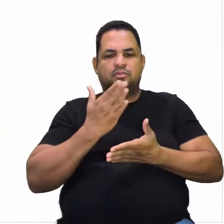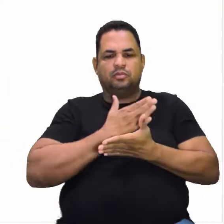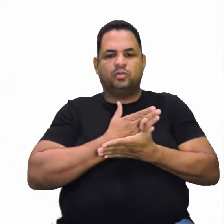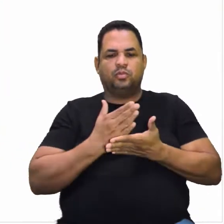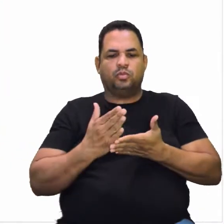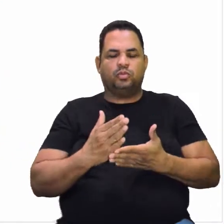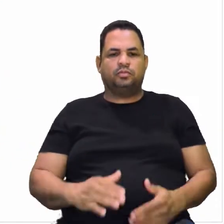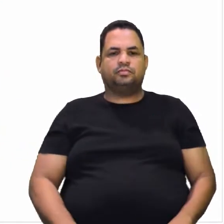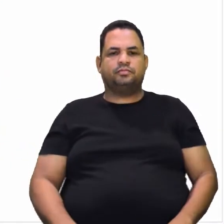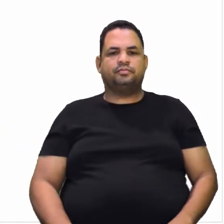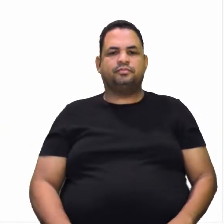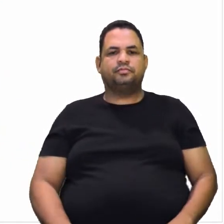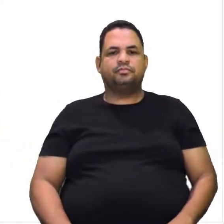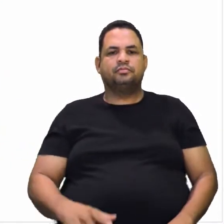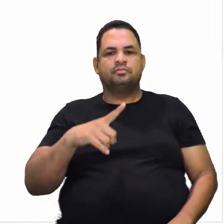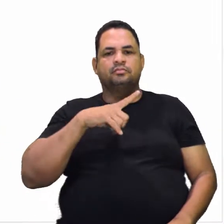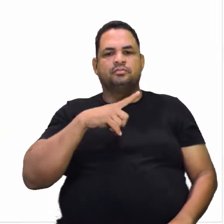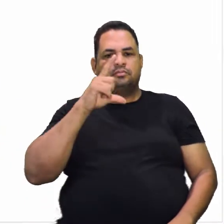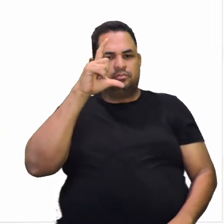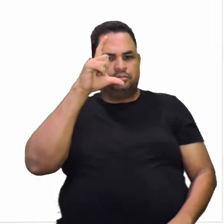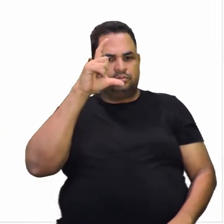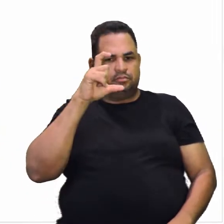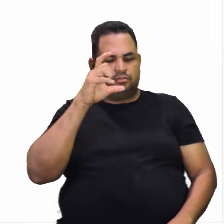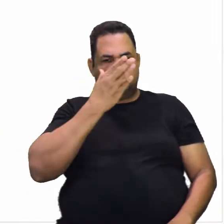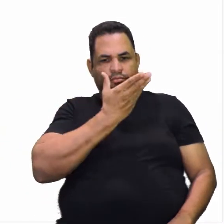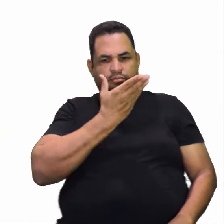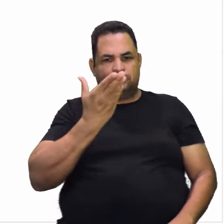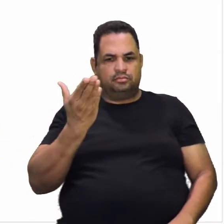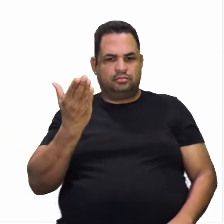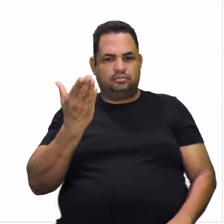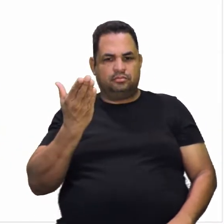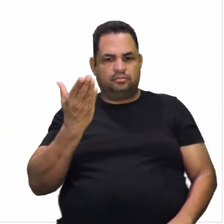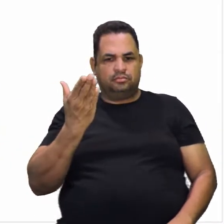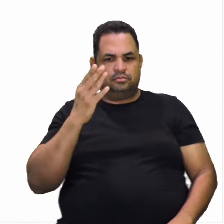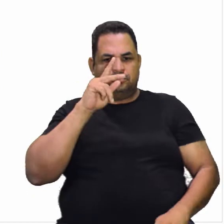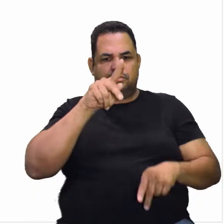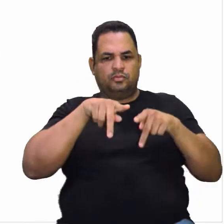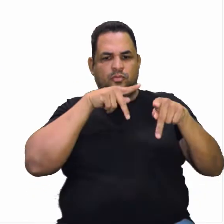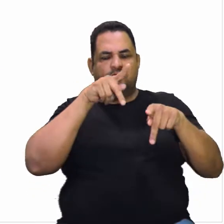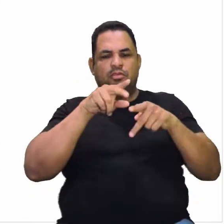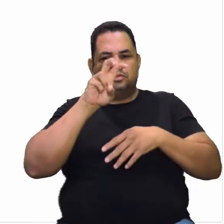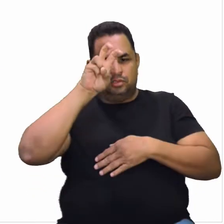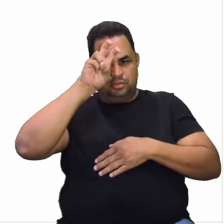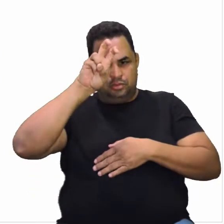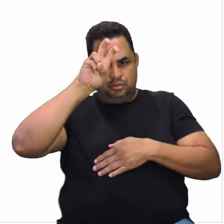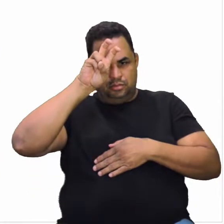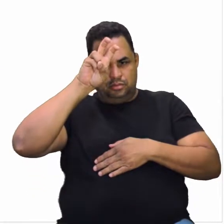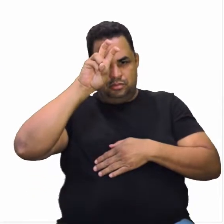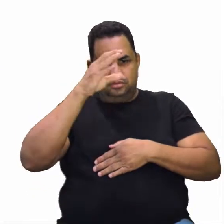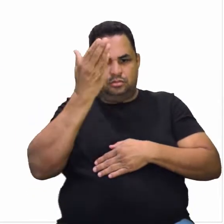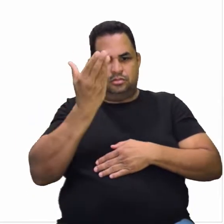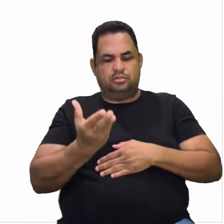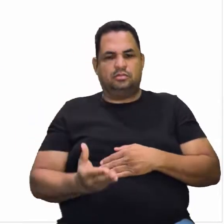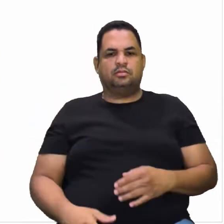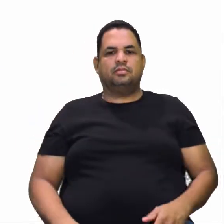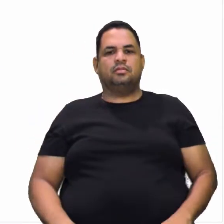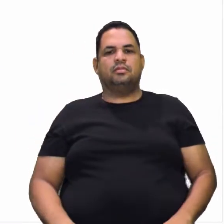começa, eu já trago essa foto aí, sobre essa civilização egípcia. Meu Deus do